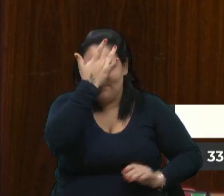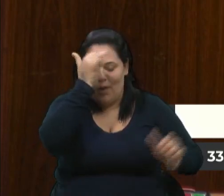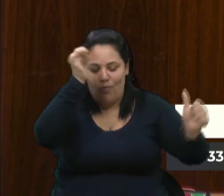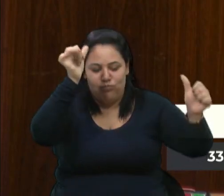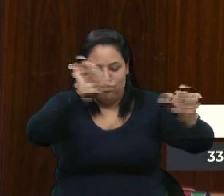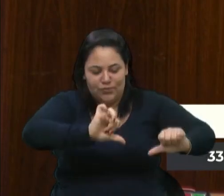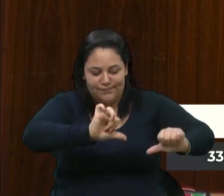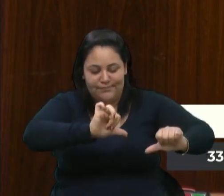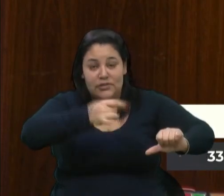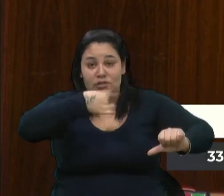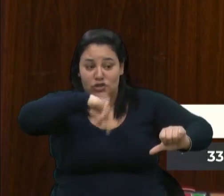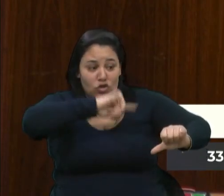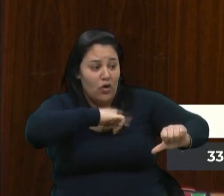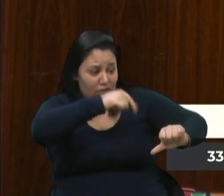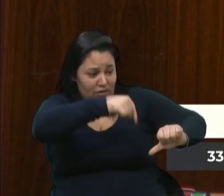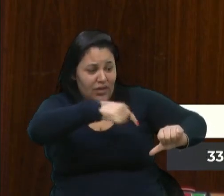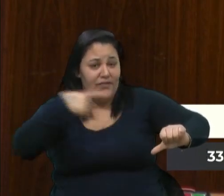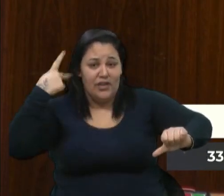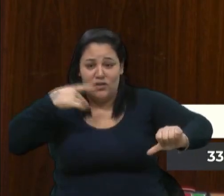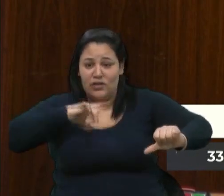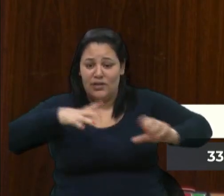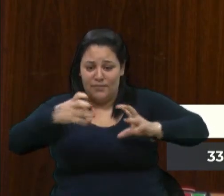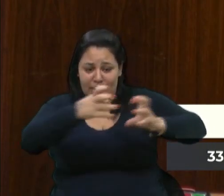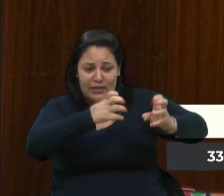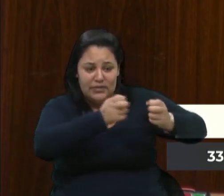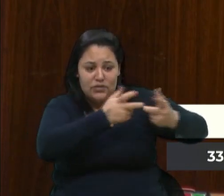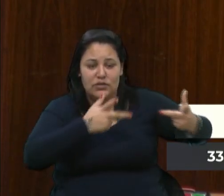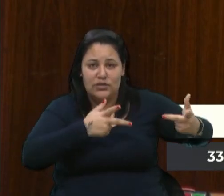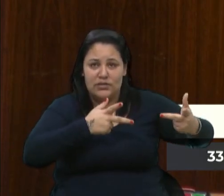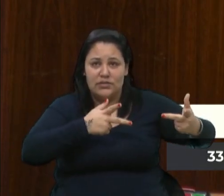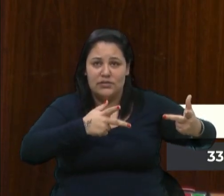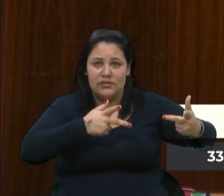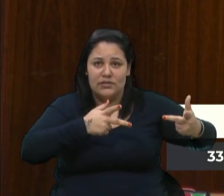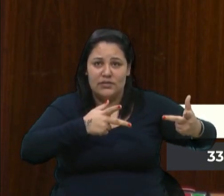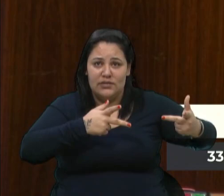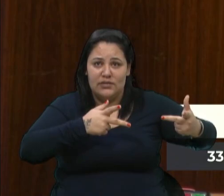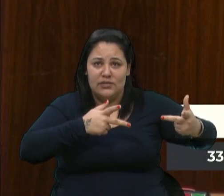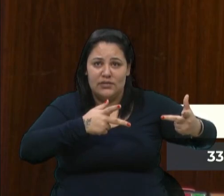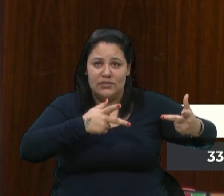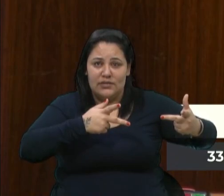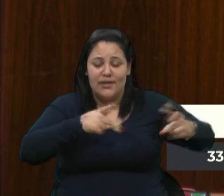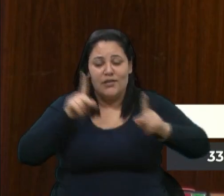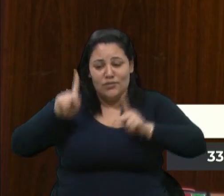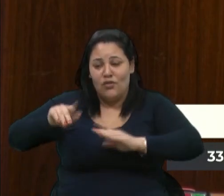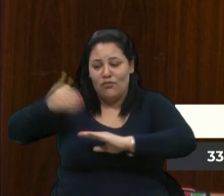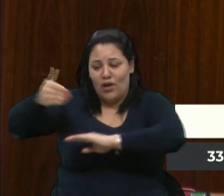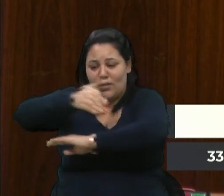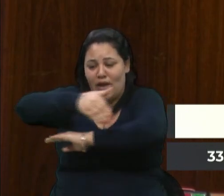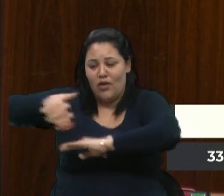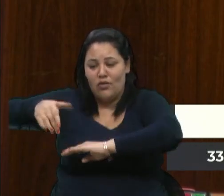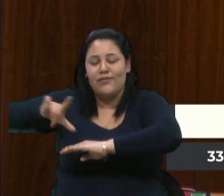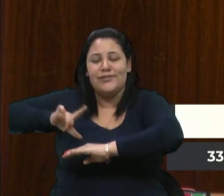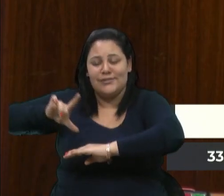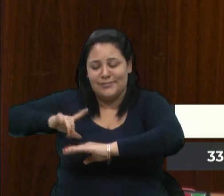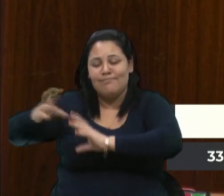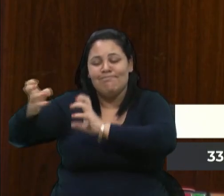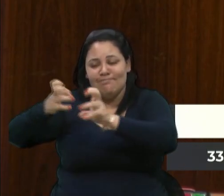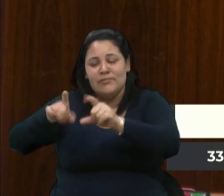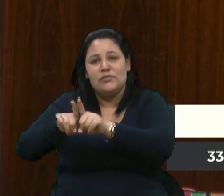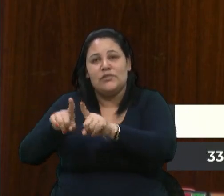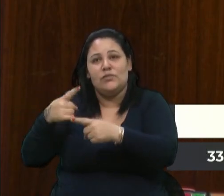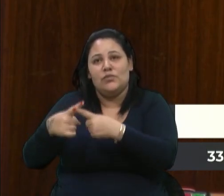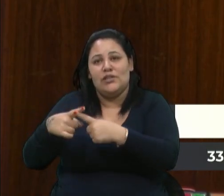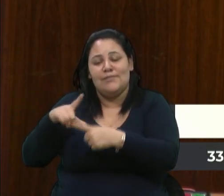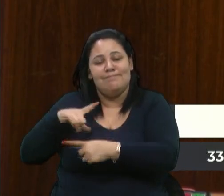gente tem discussões aqui dentro da Câmara, essas pessoas também terão. Elas estão em situações muito mais frágeis e a gente